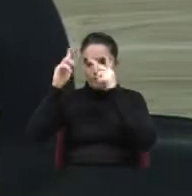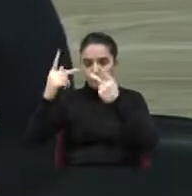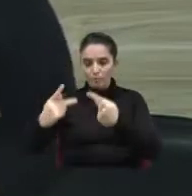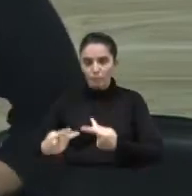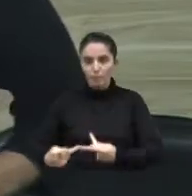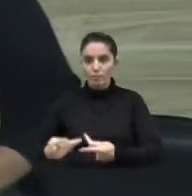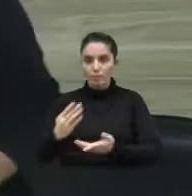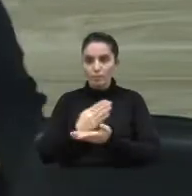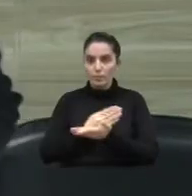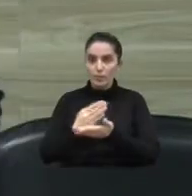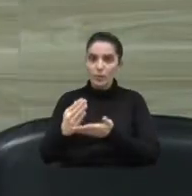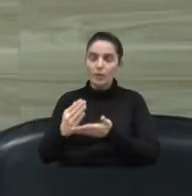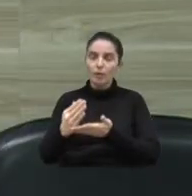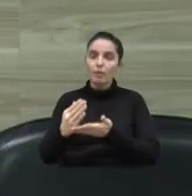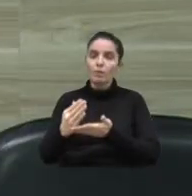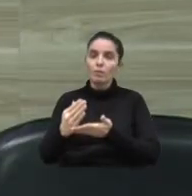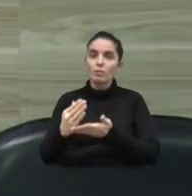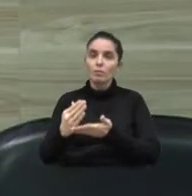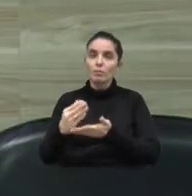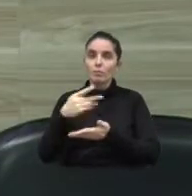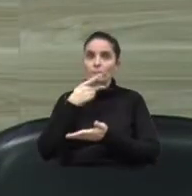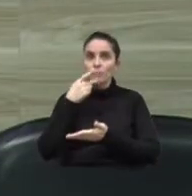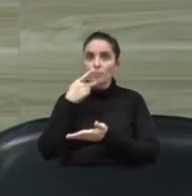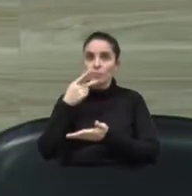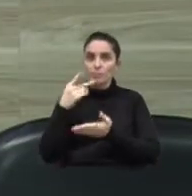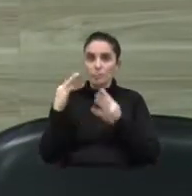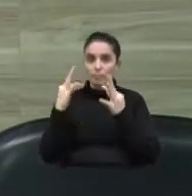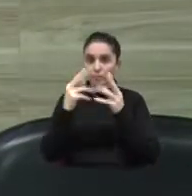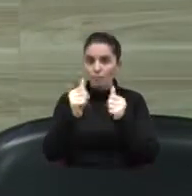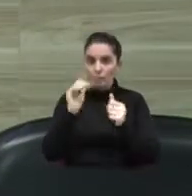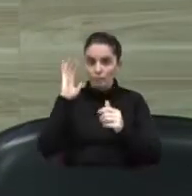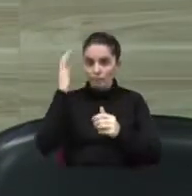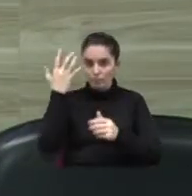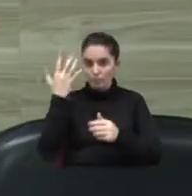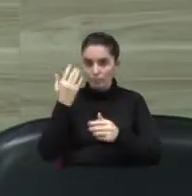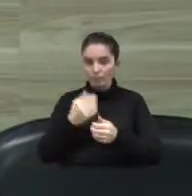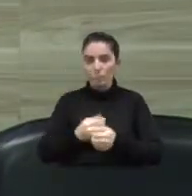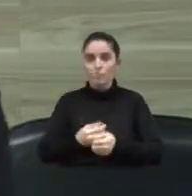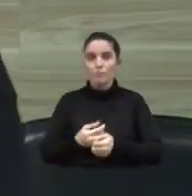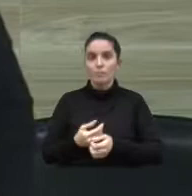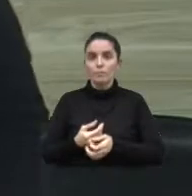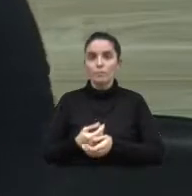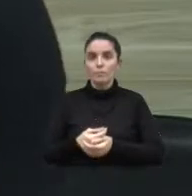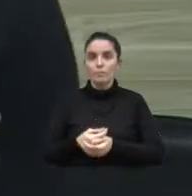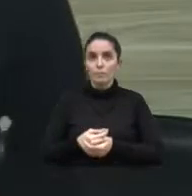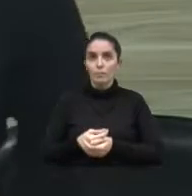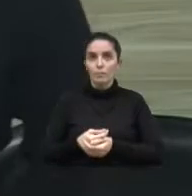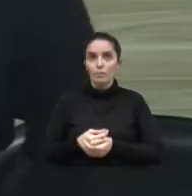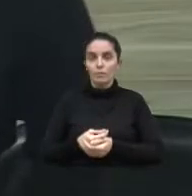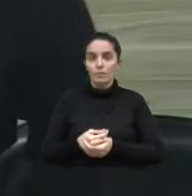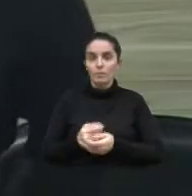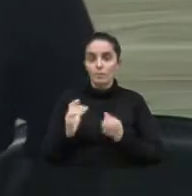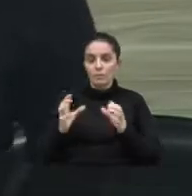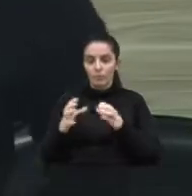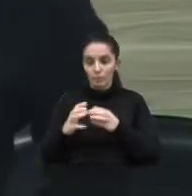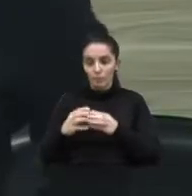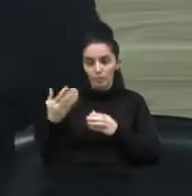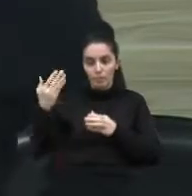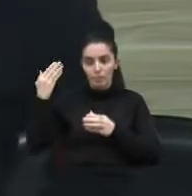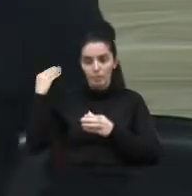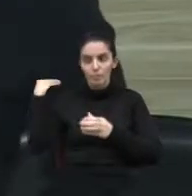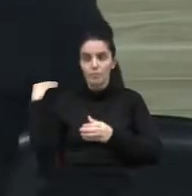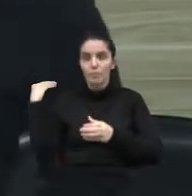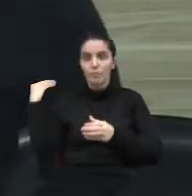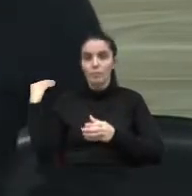saber todo o andamento que essa comissão teve na outra comissão, na composição da outra comissão, o quanto